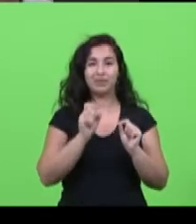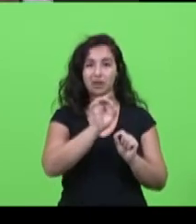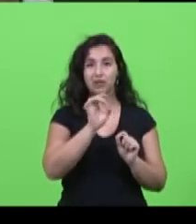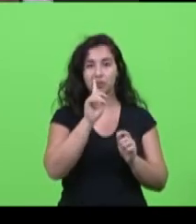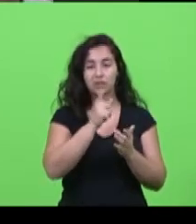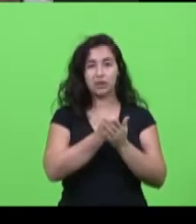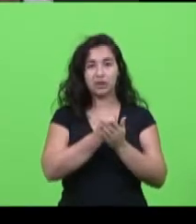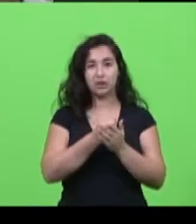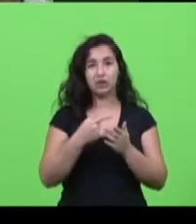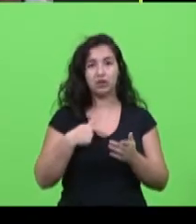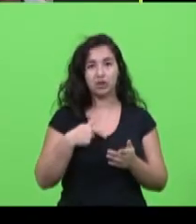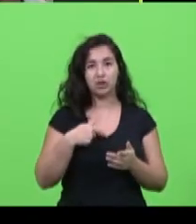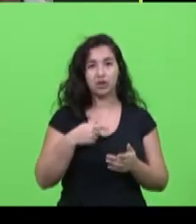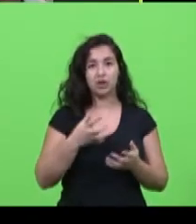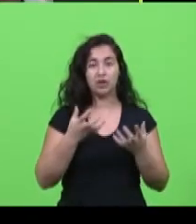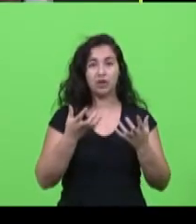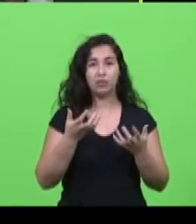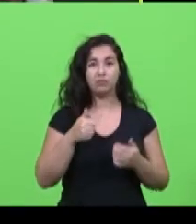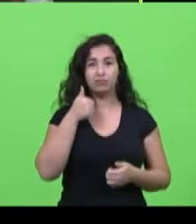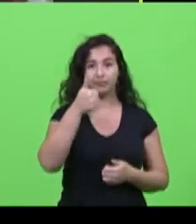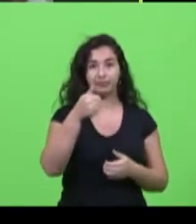isso, eu volto a favor da moção.